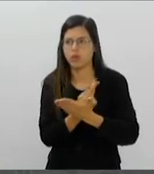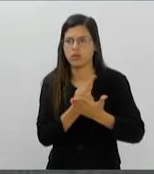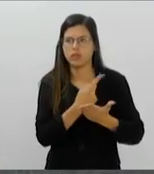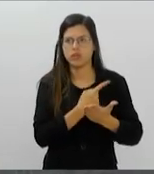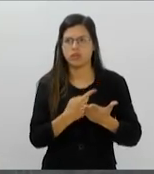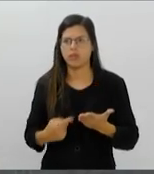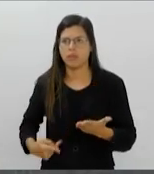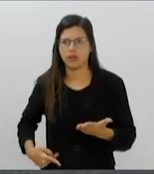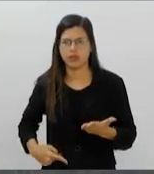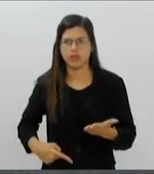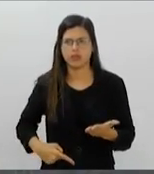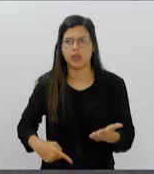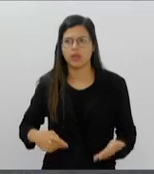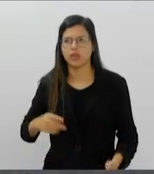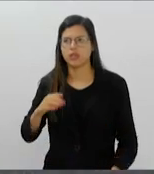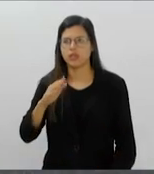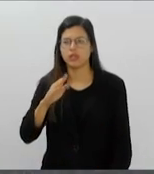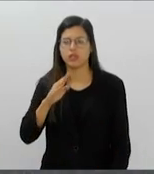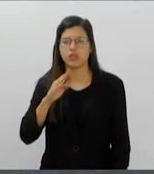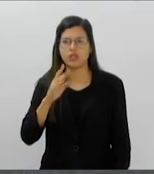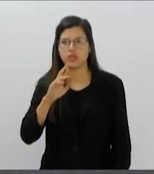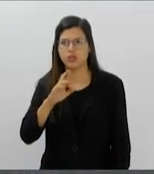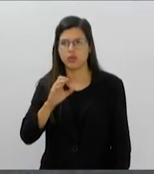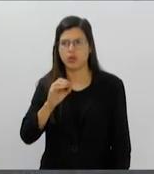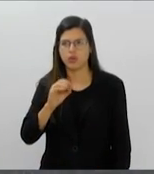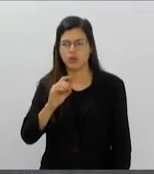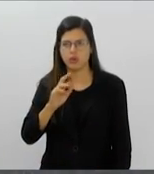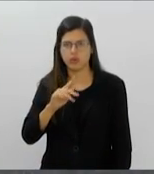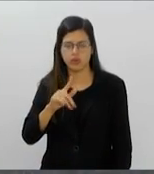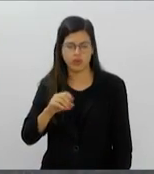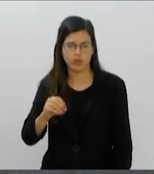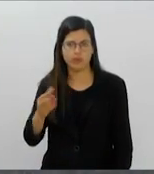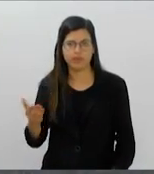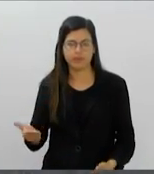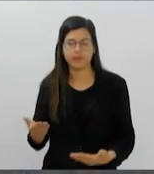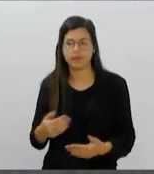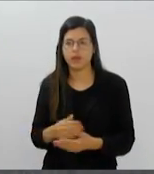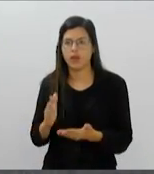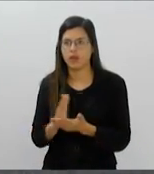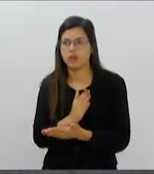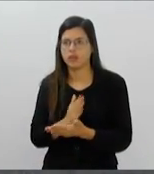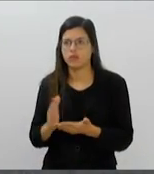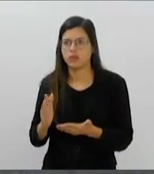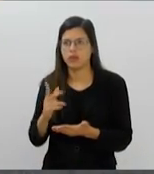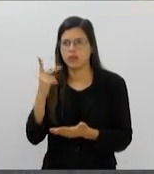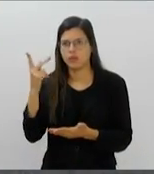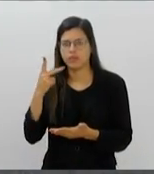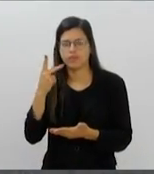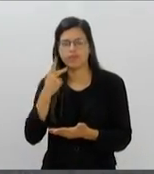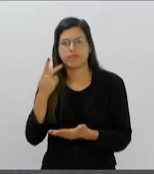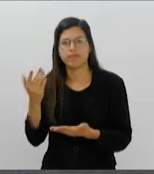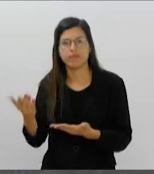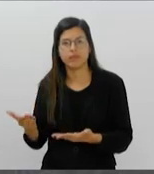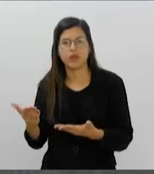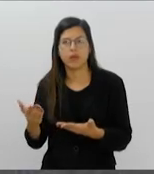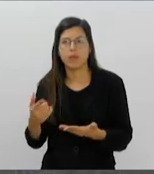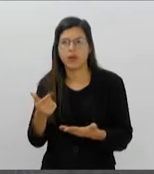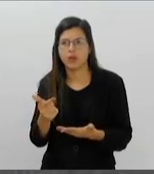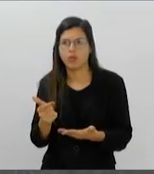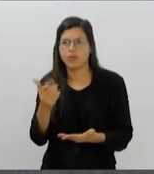senador Marquinho, muitas vezes, até para não produzir, procurador Robson, provas contra si